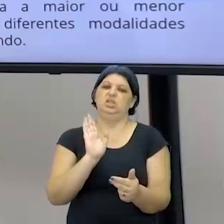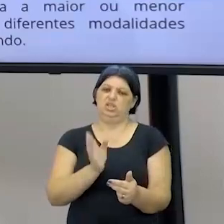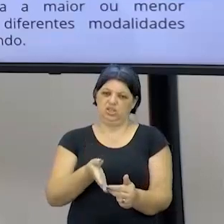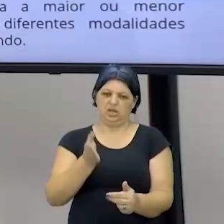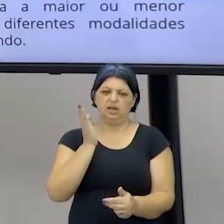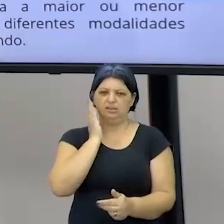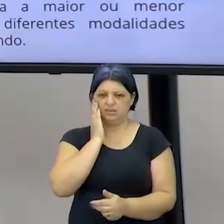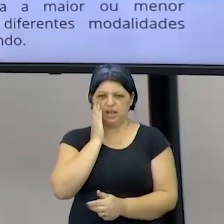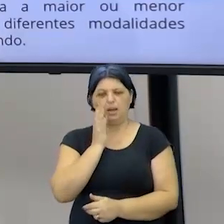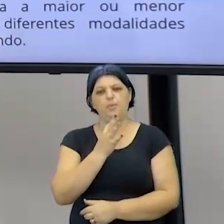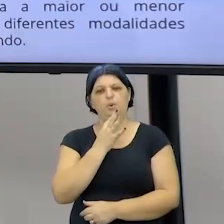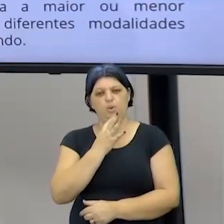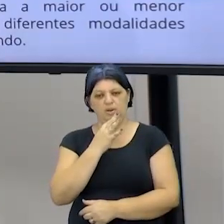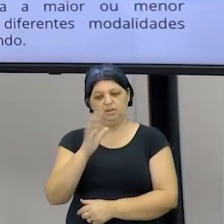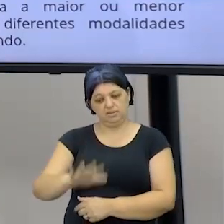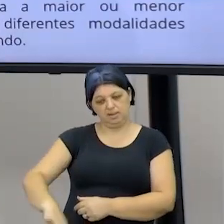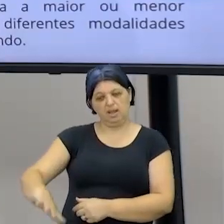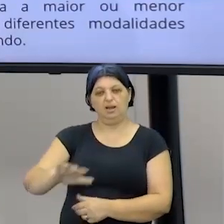no âmbito esportivo, né?